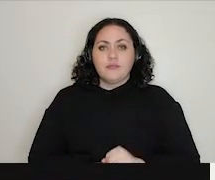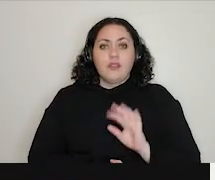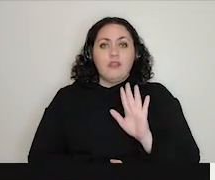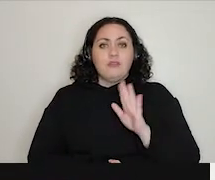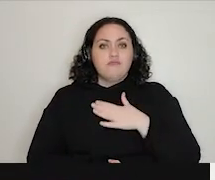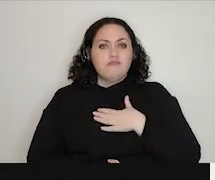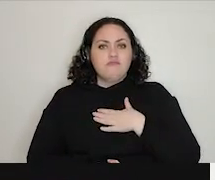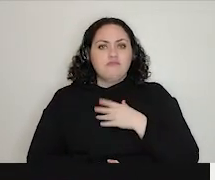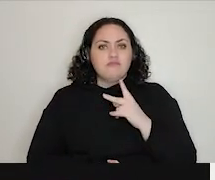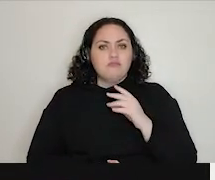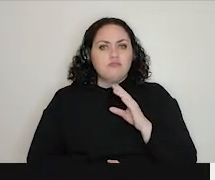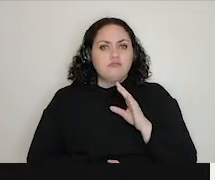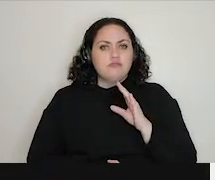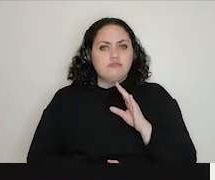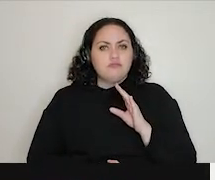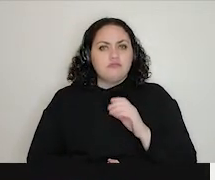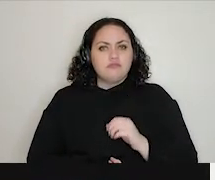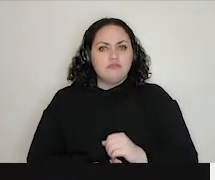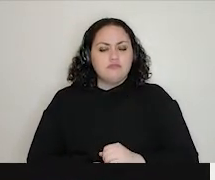Opa!